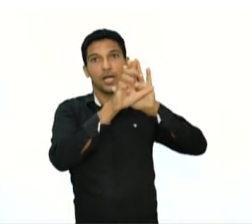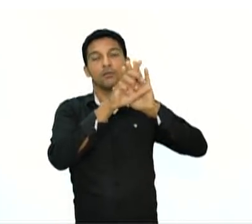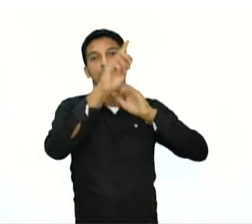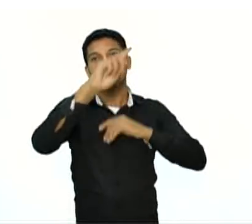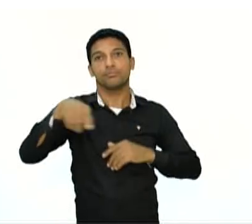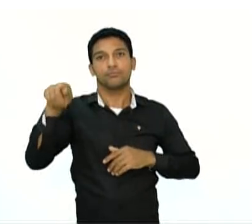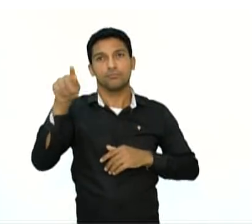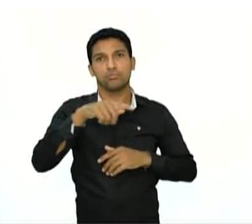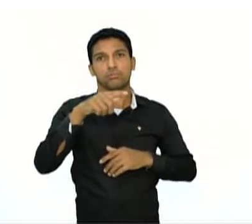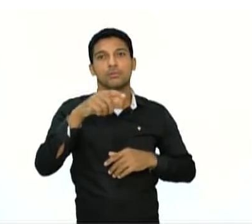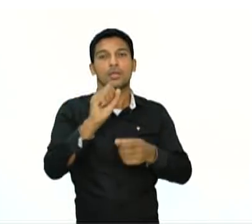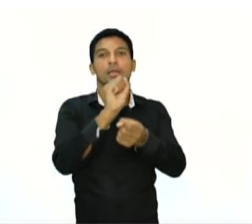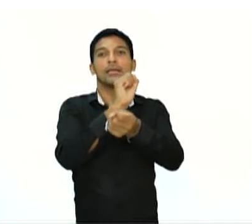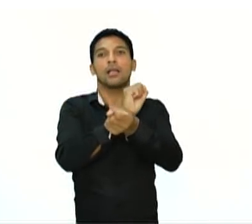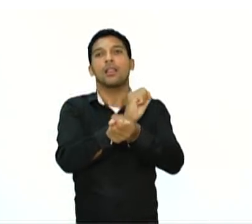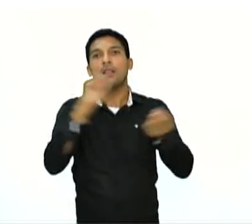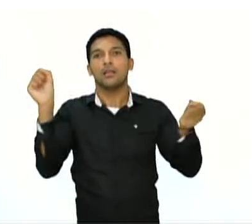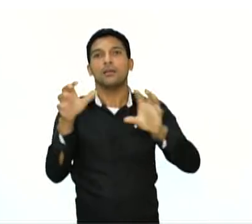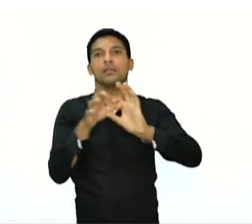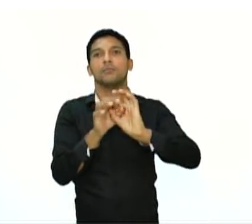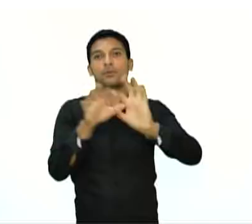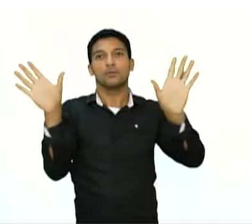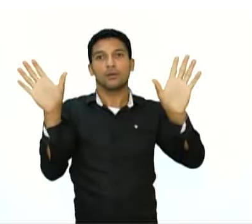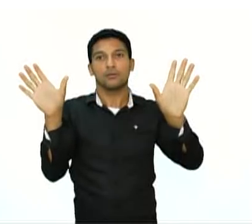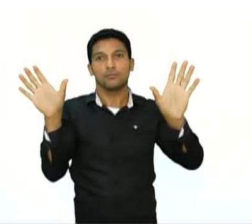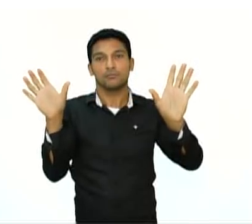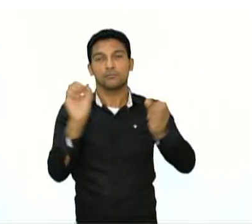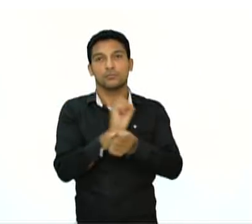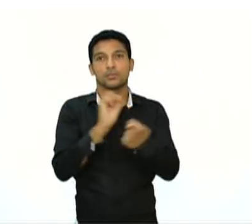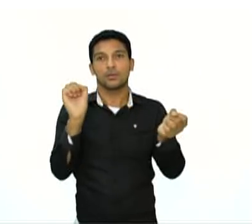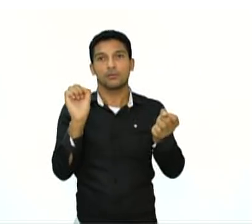cativos, alguns escravizados, para que eles pudessem ser